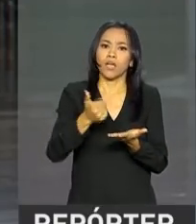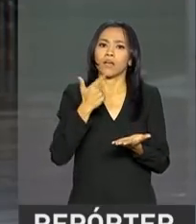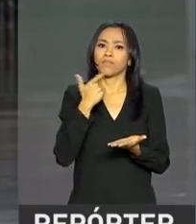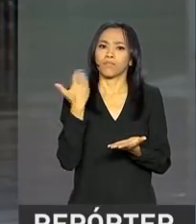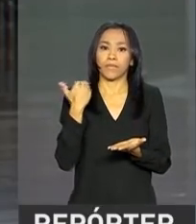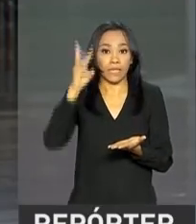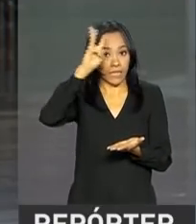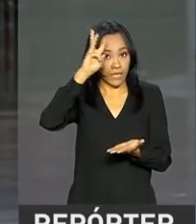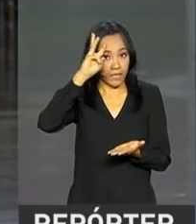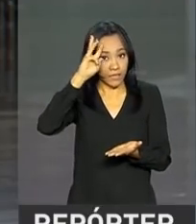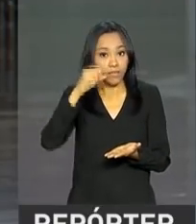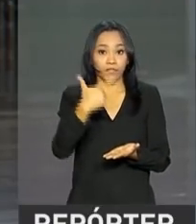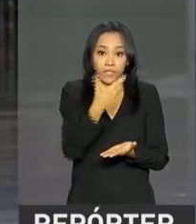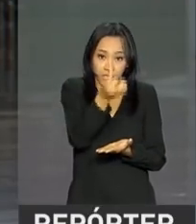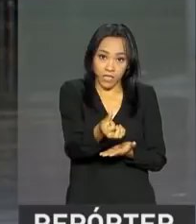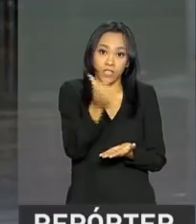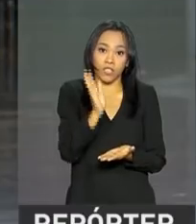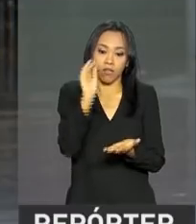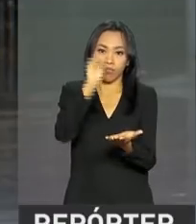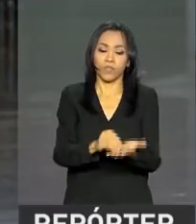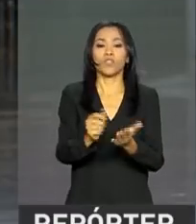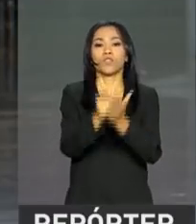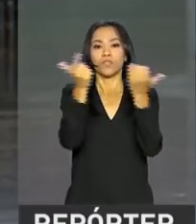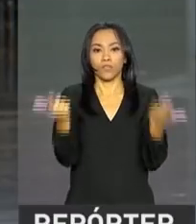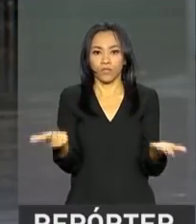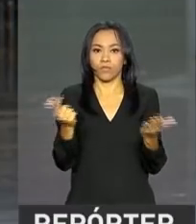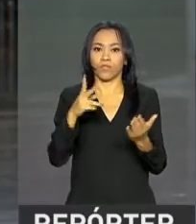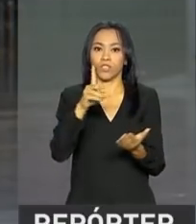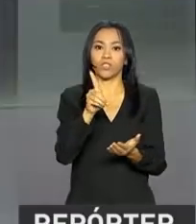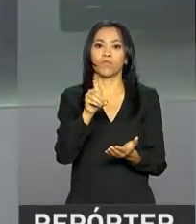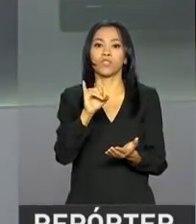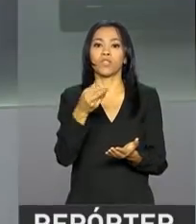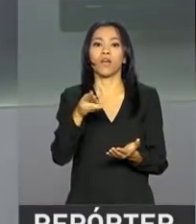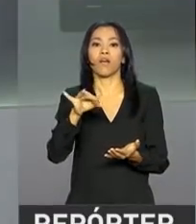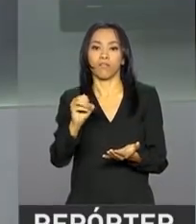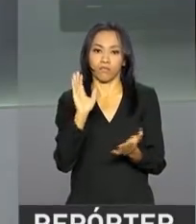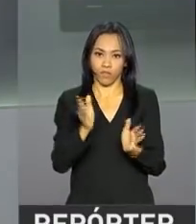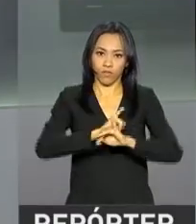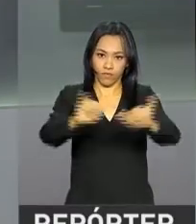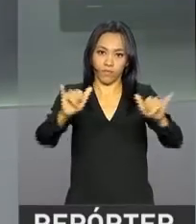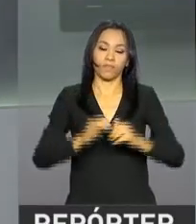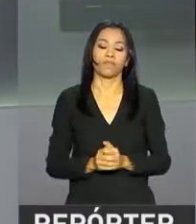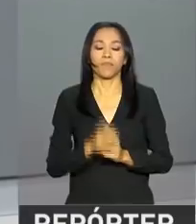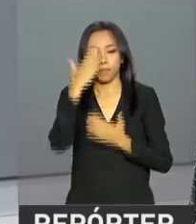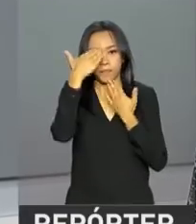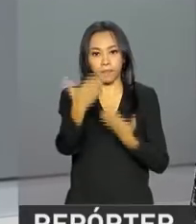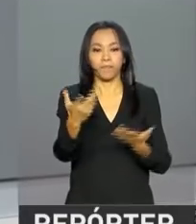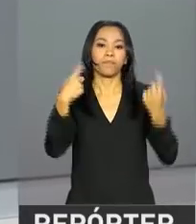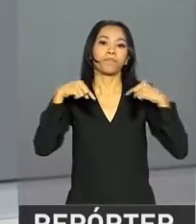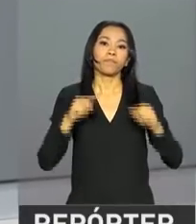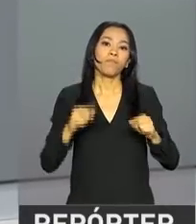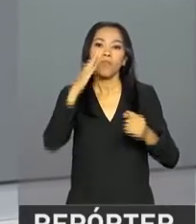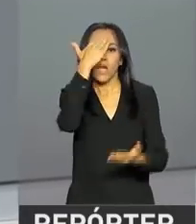terça feira dia 26 no diário oficial da união carol obrigada gabriela noronha a